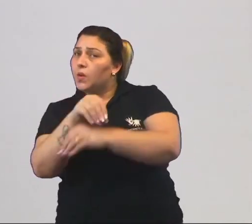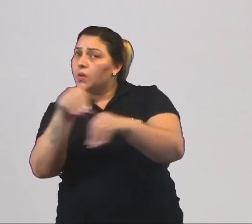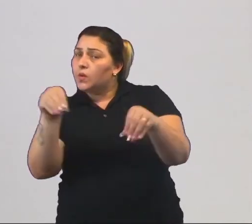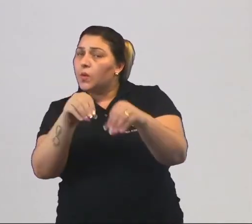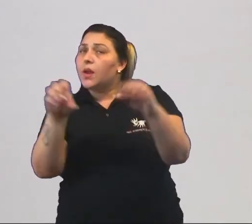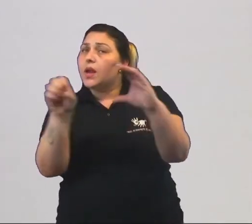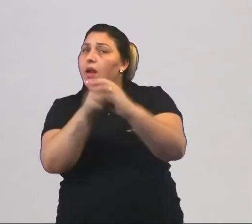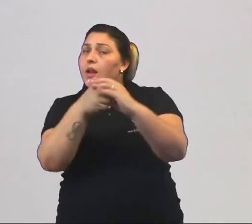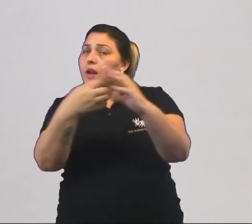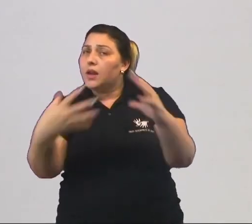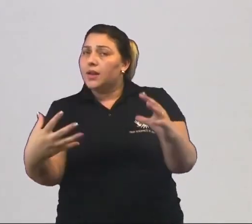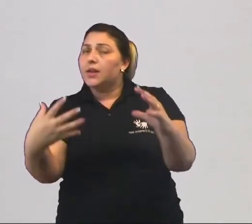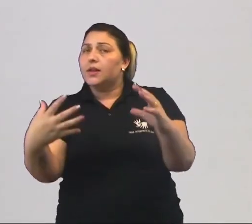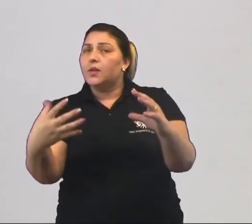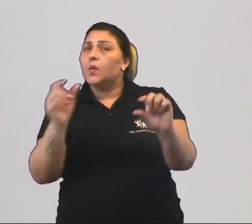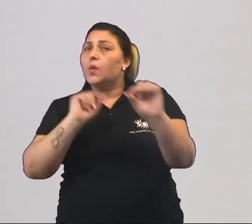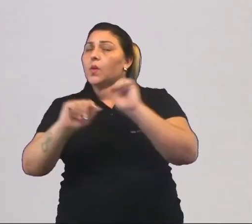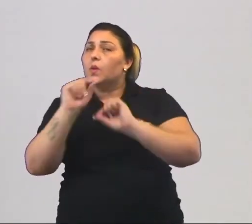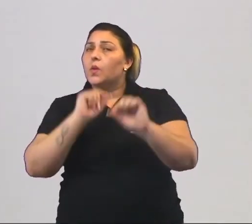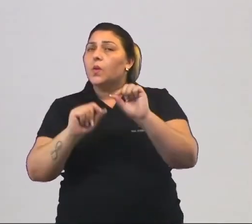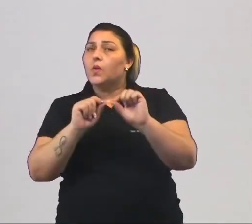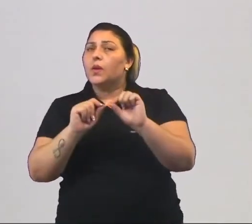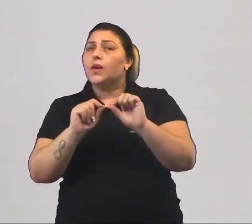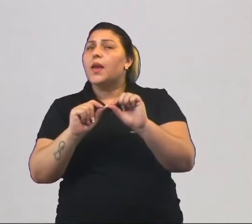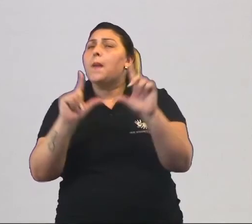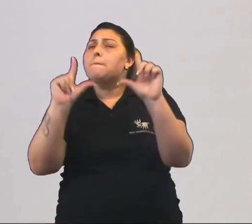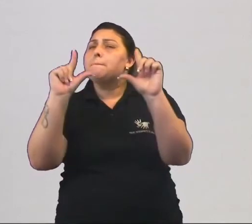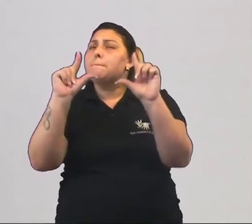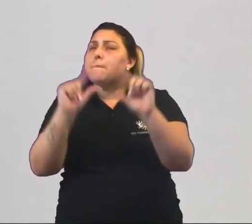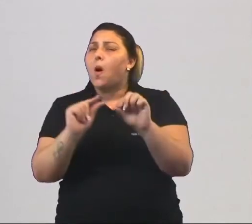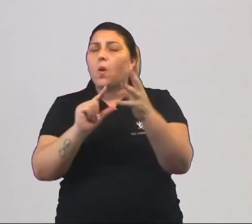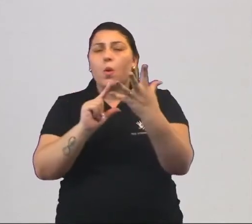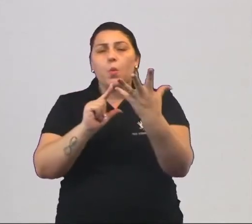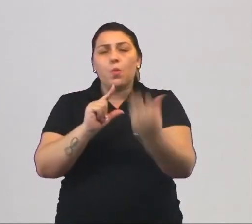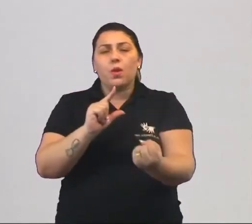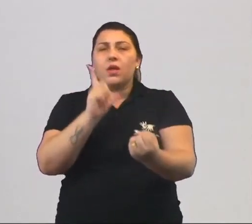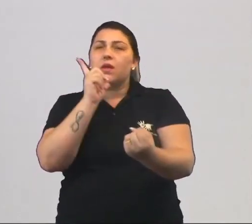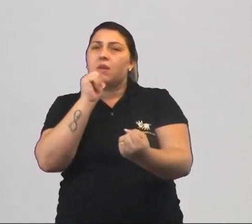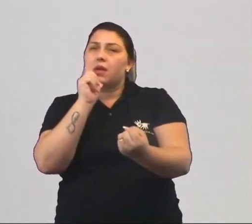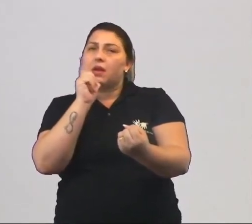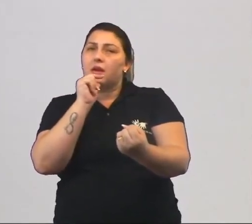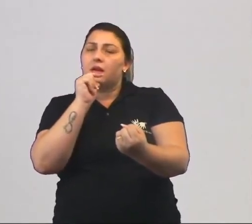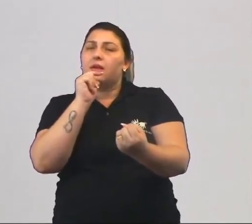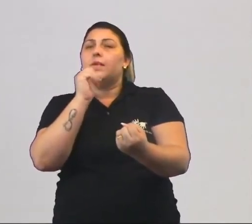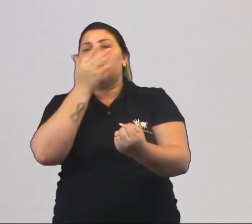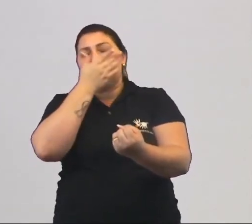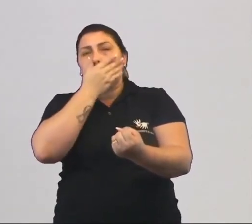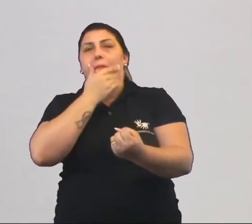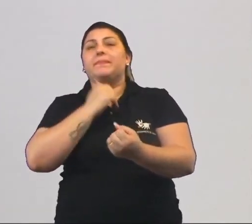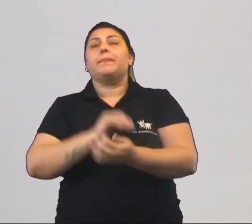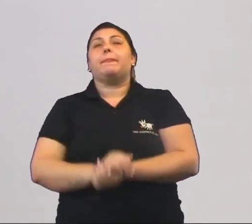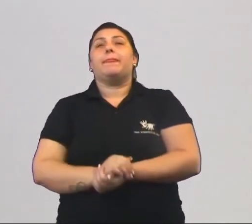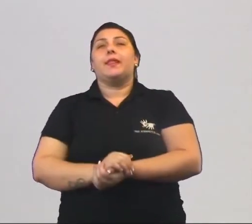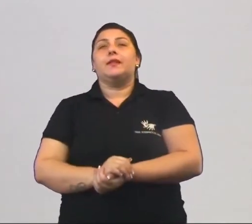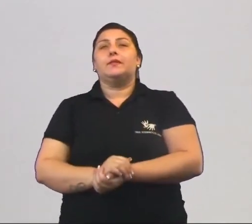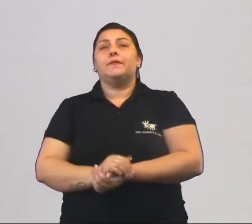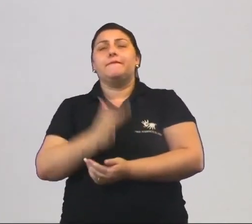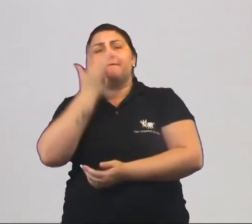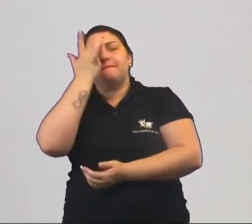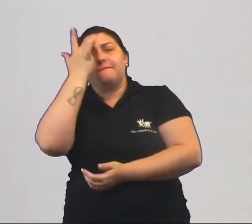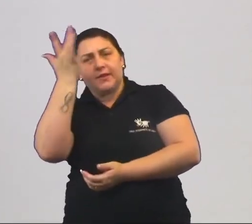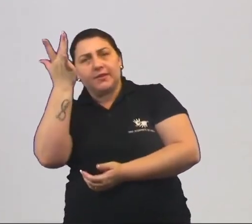solo característico como um solo o quê? Permeável, ou seja, ele recebe, ele infiltra-se a água nele com